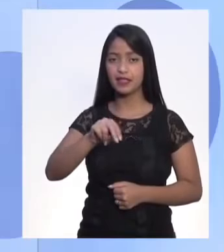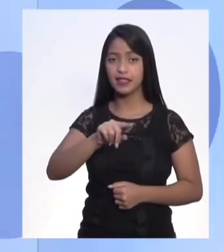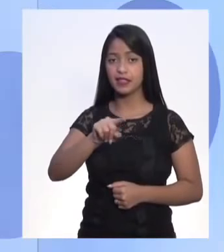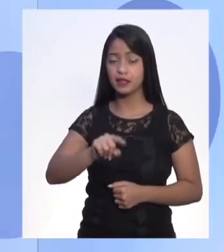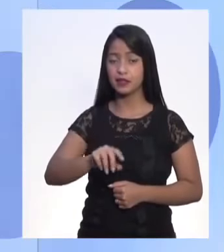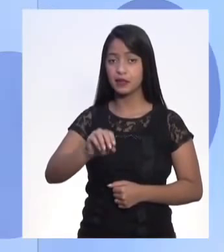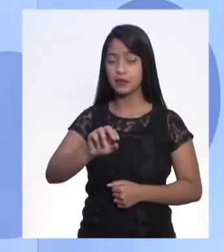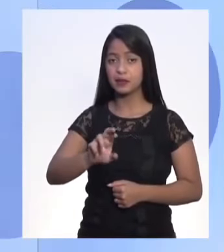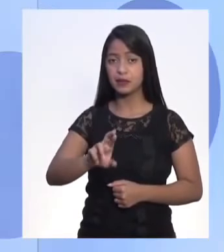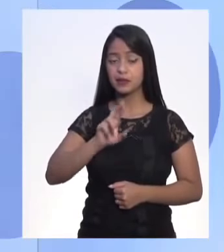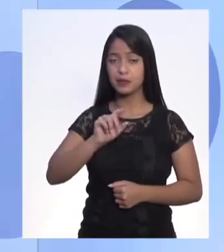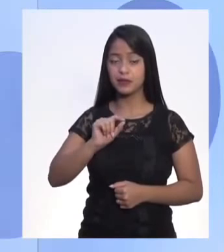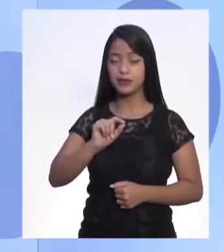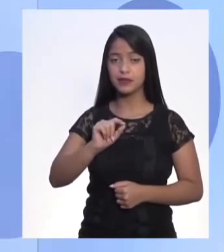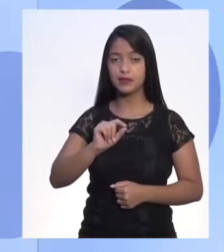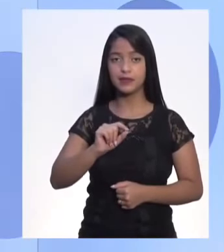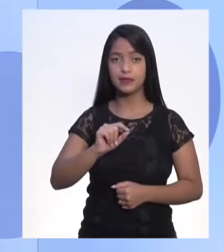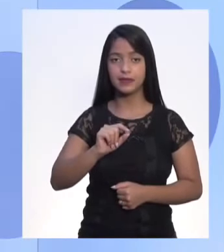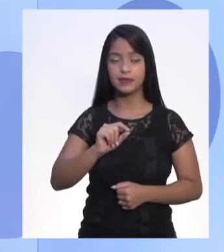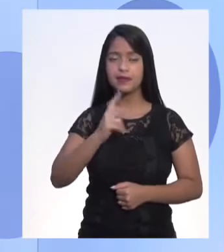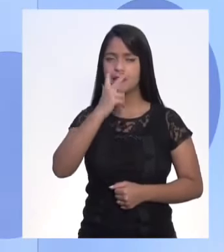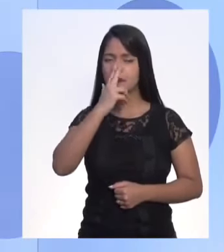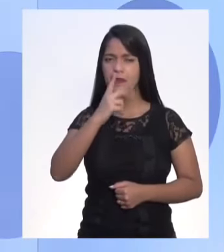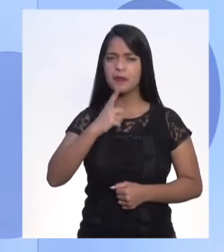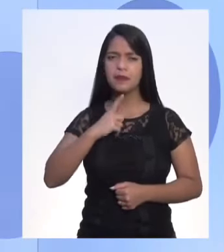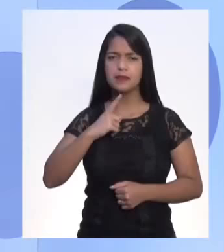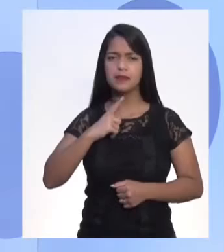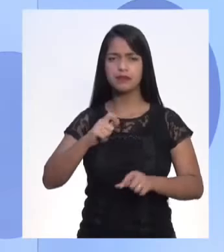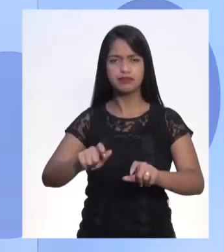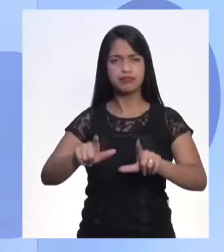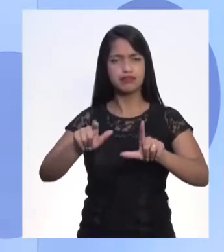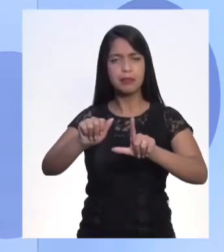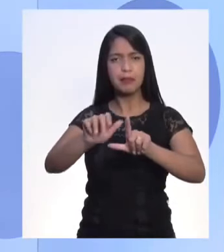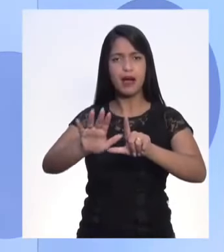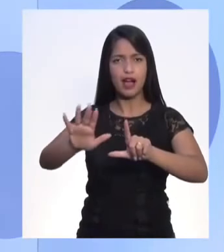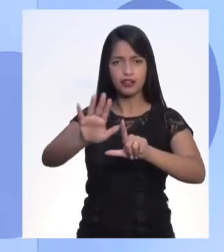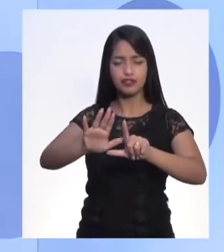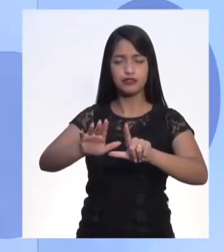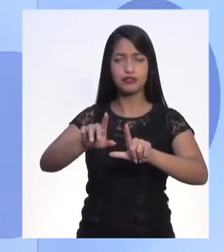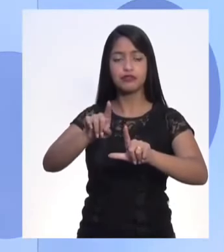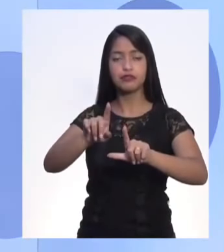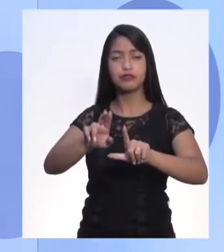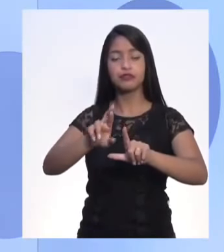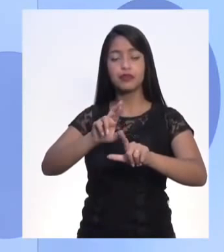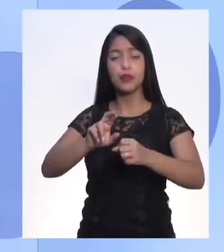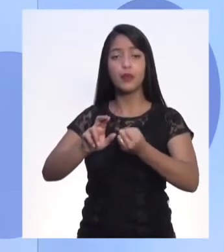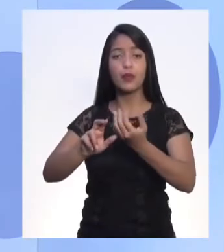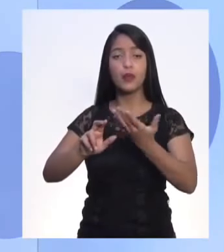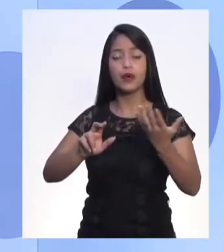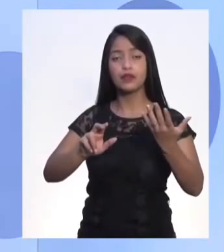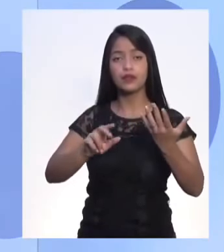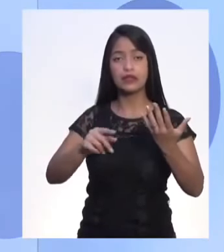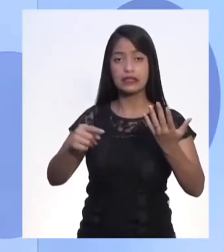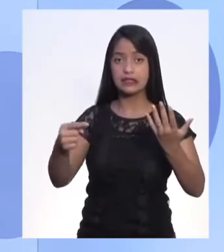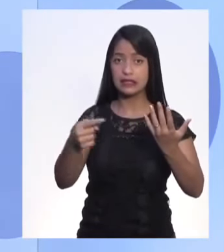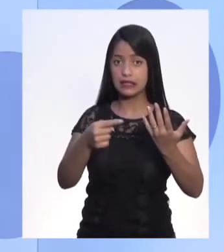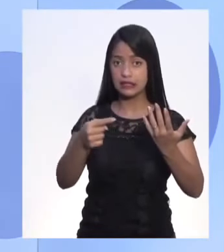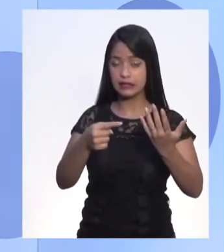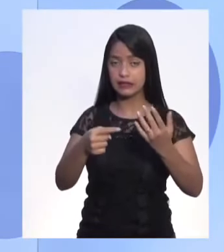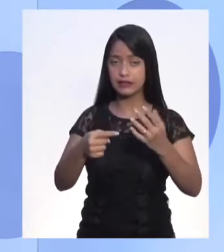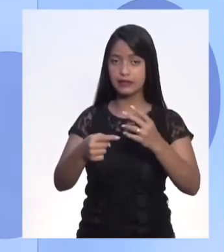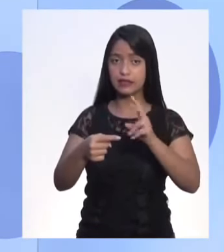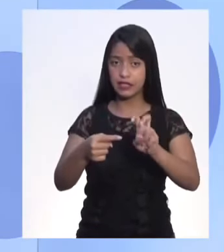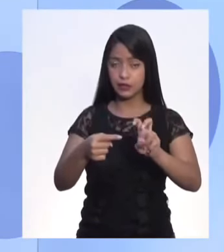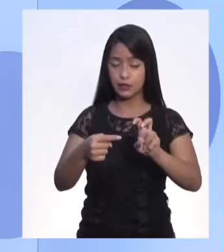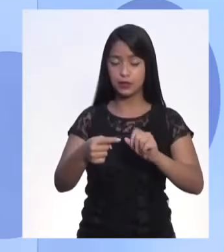certa certa tem eu acho que um como se fosse uma figurinha ele colocou o número de certas aí no caso 5 para a